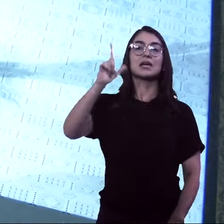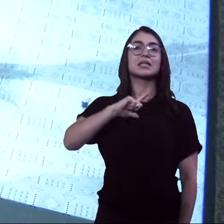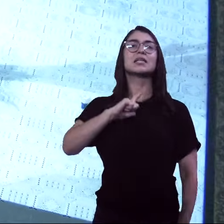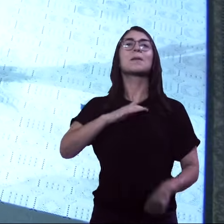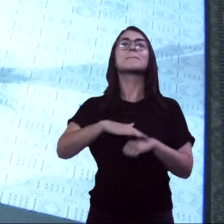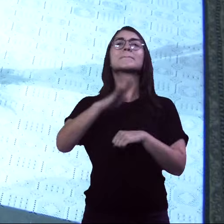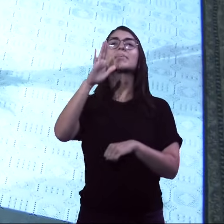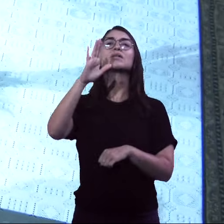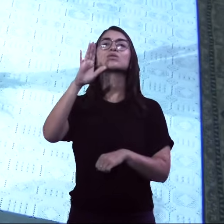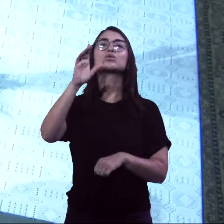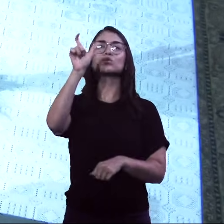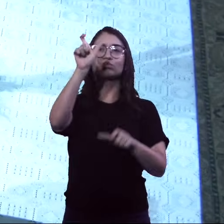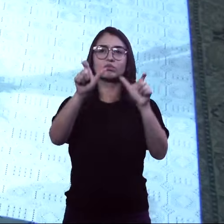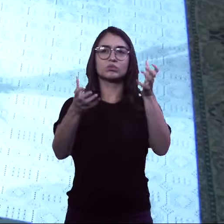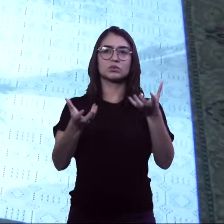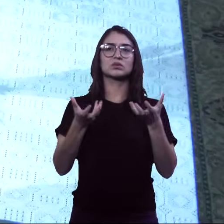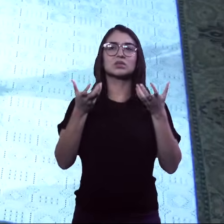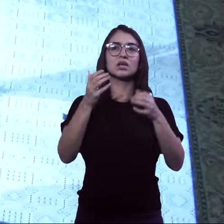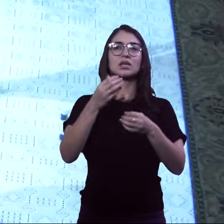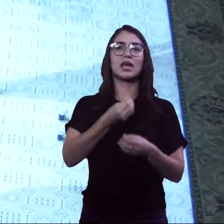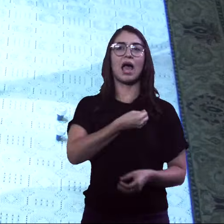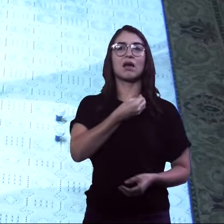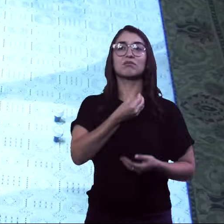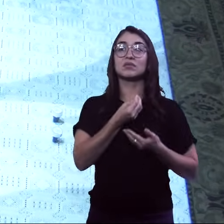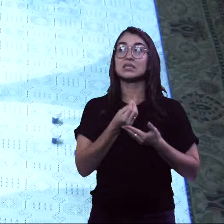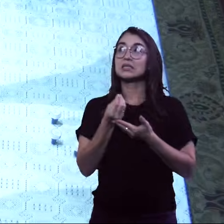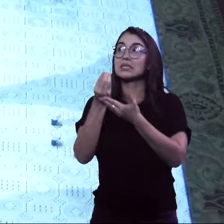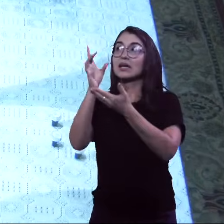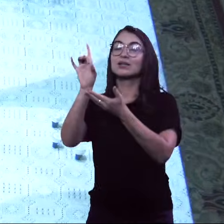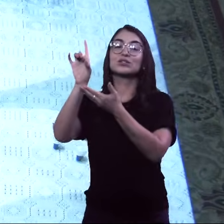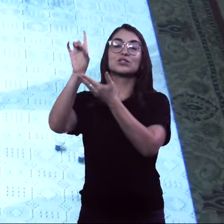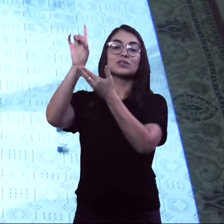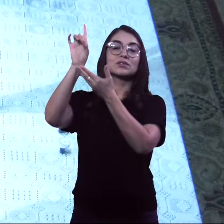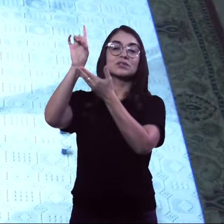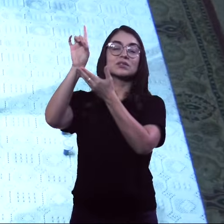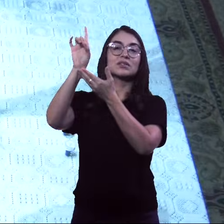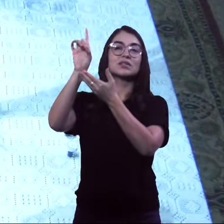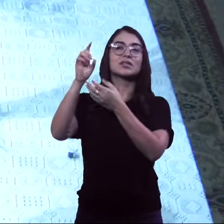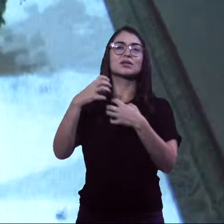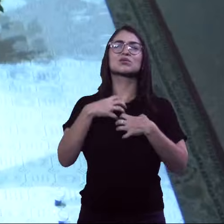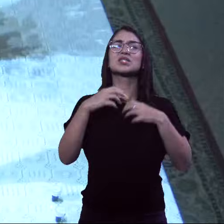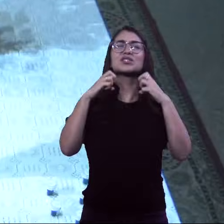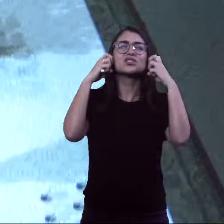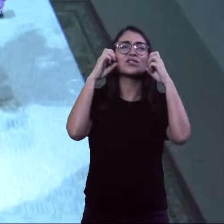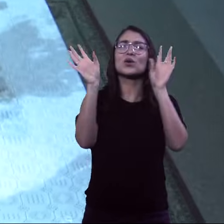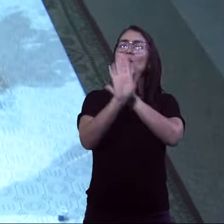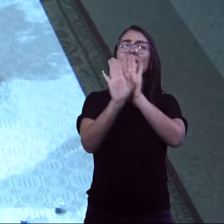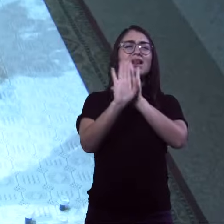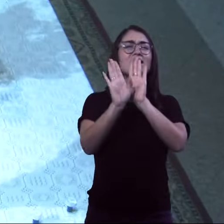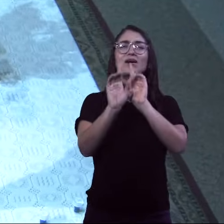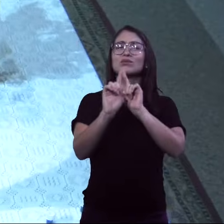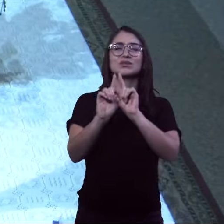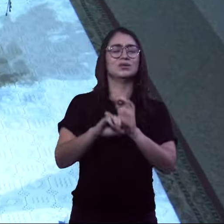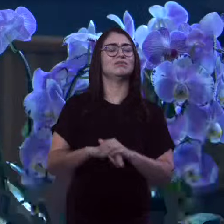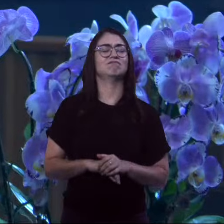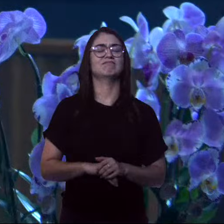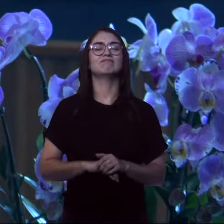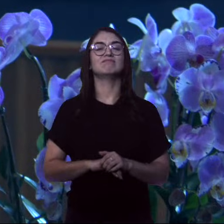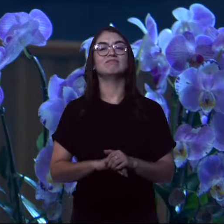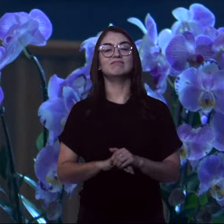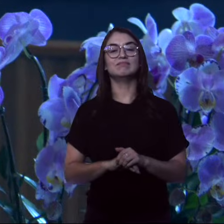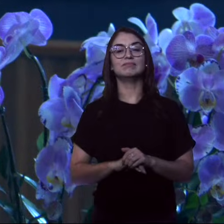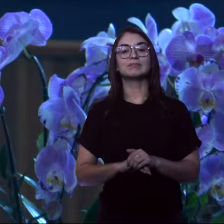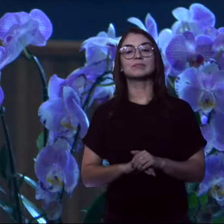Se tem alguém que quer entregar a vida para Jesus, levanta a mão bem alto. Não tenha vergonha. A maioria de nós já tomamos essa